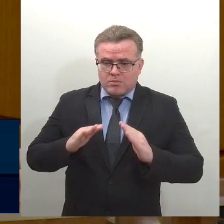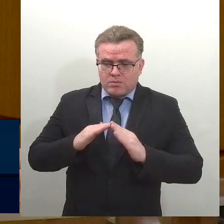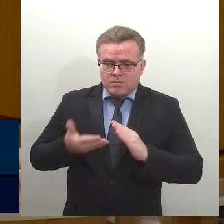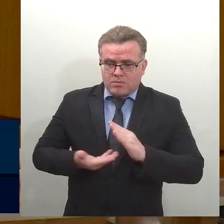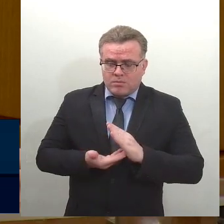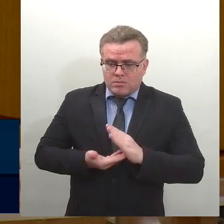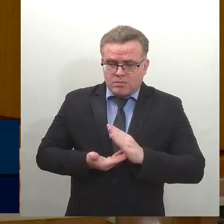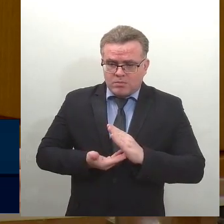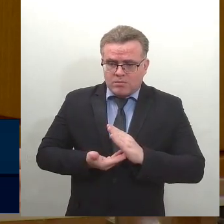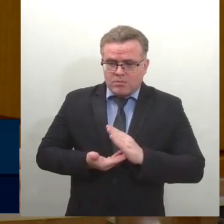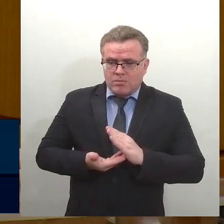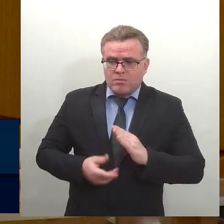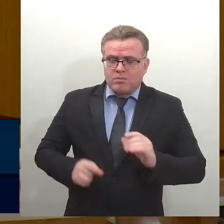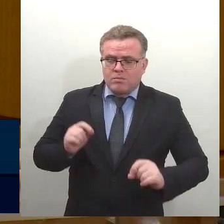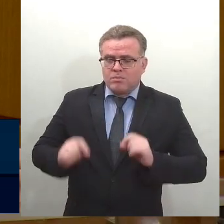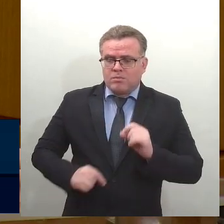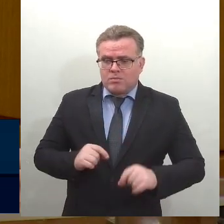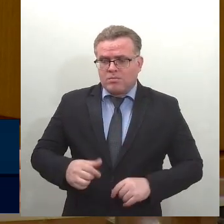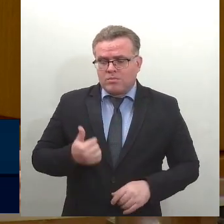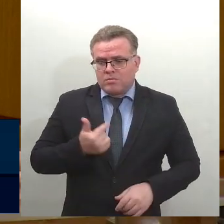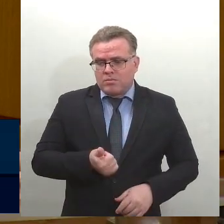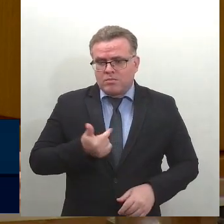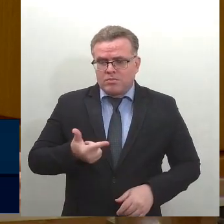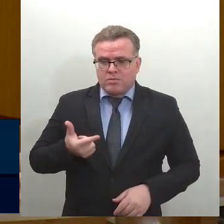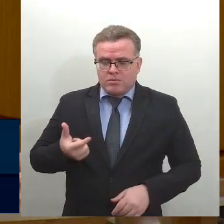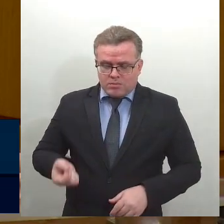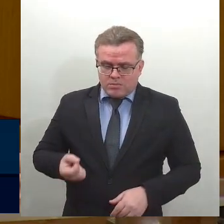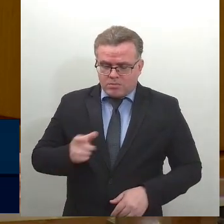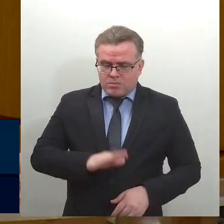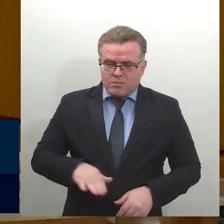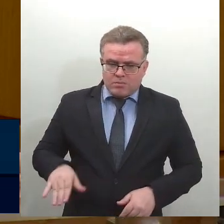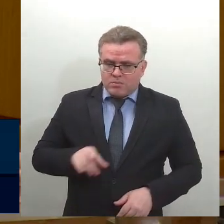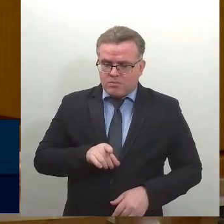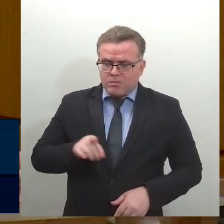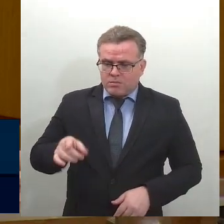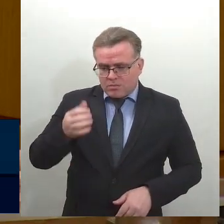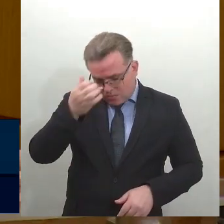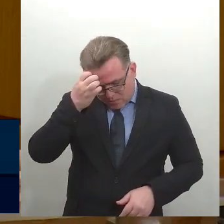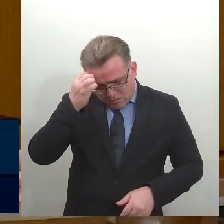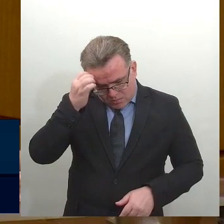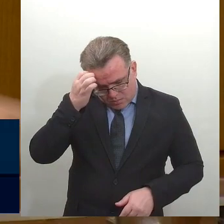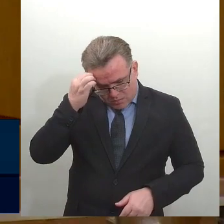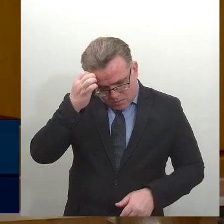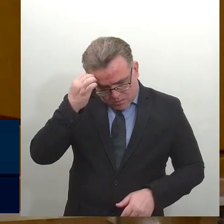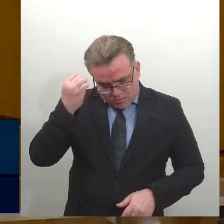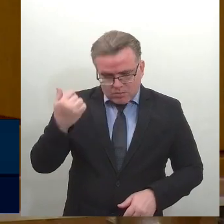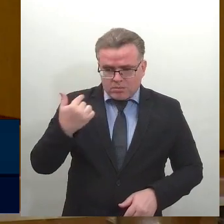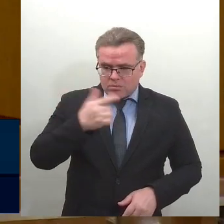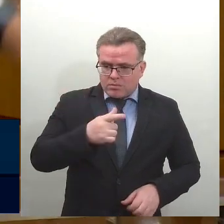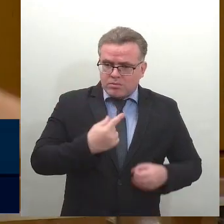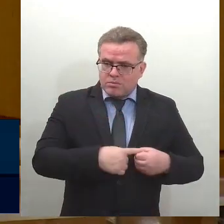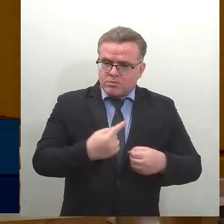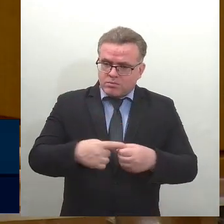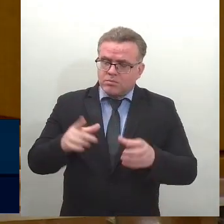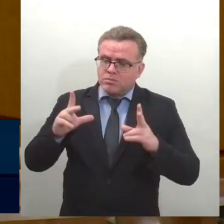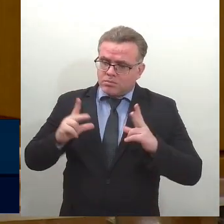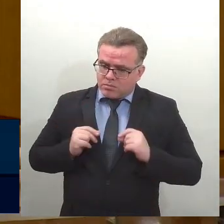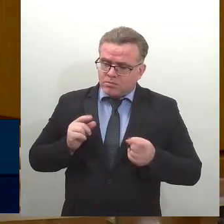120 crianças no povoado como Carrilho, Netinho, é porque o outro município também merece. É porque o dinheiro está lá no